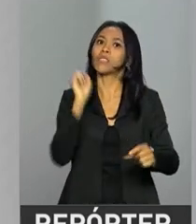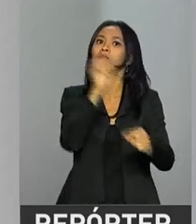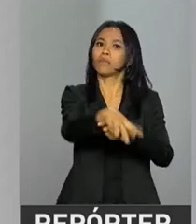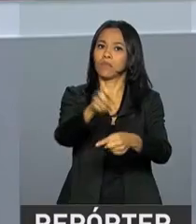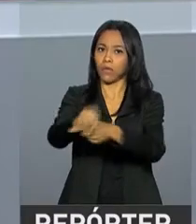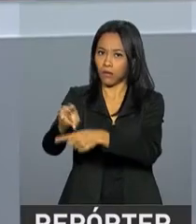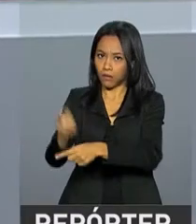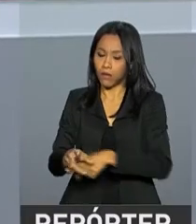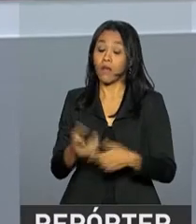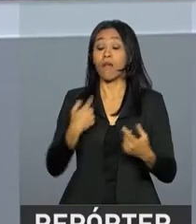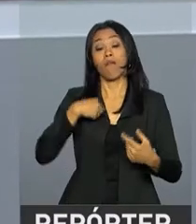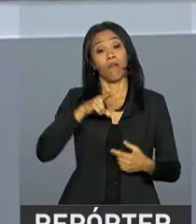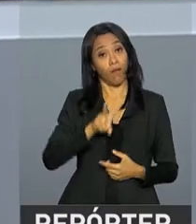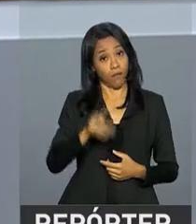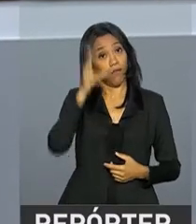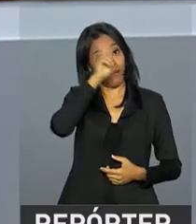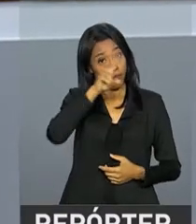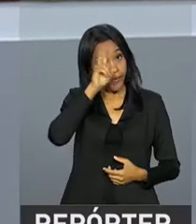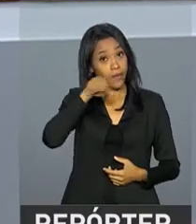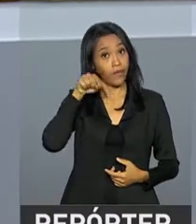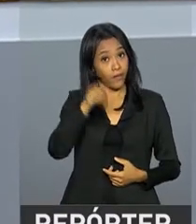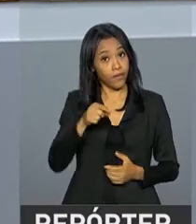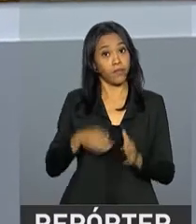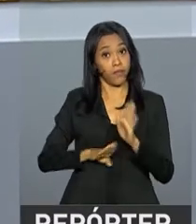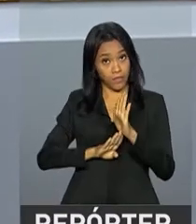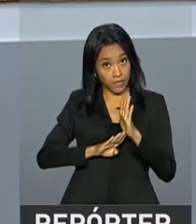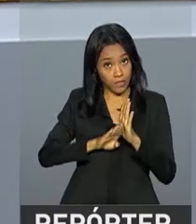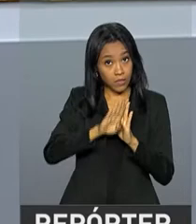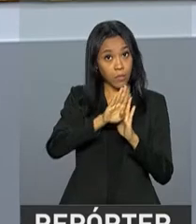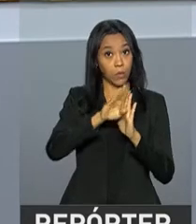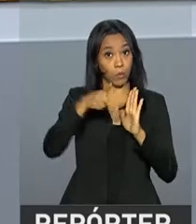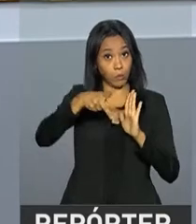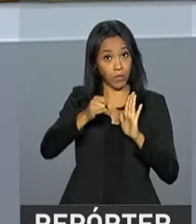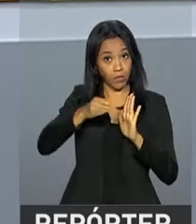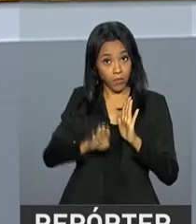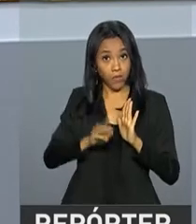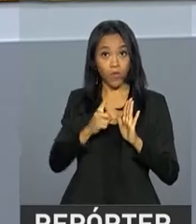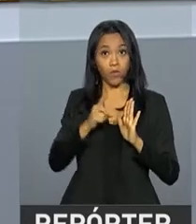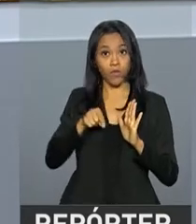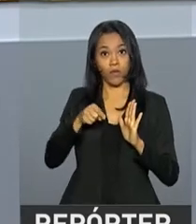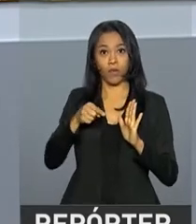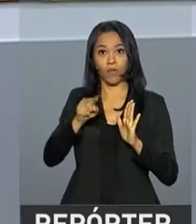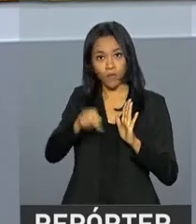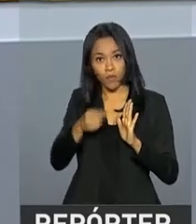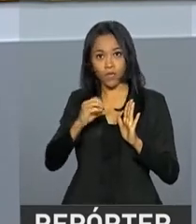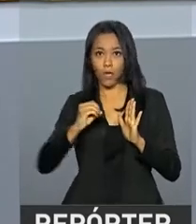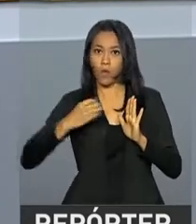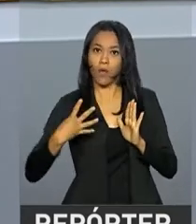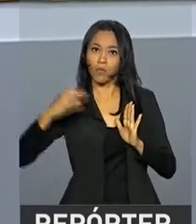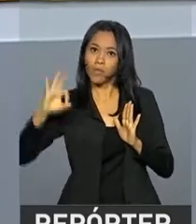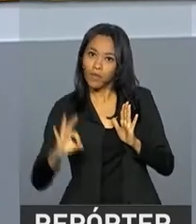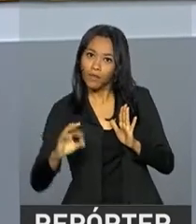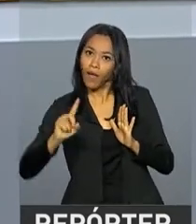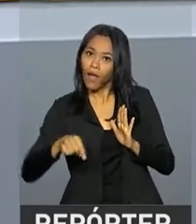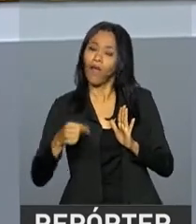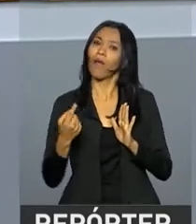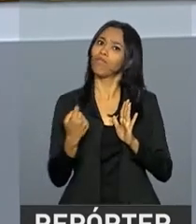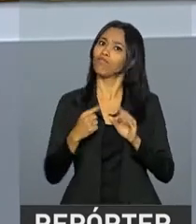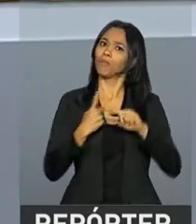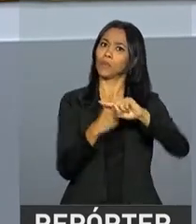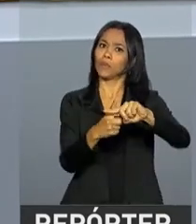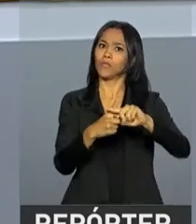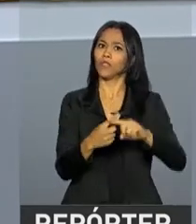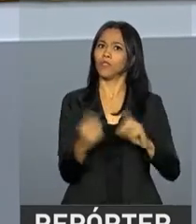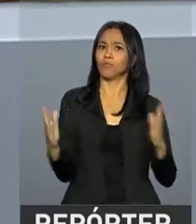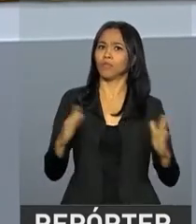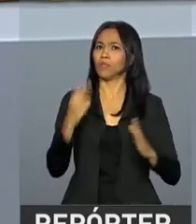lembrar que caso essa previsão de crescimento do pib em 1,04 por cento se confirme vai ser o primeiro resultado positivo depois